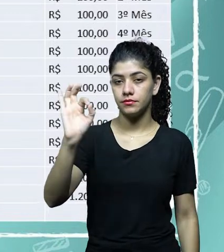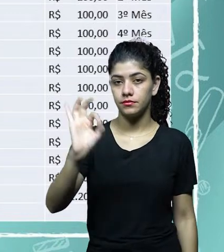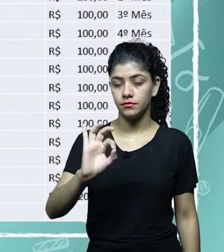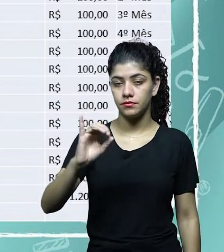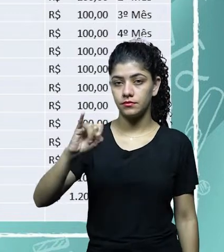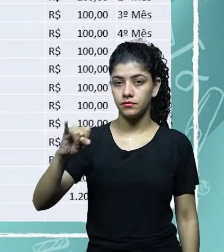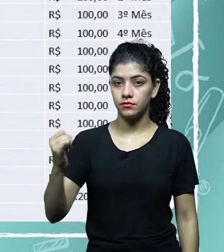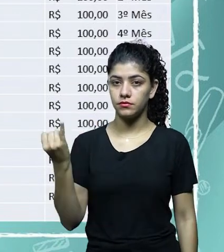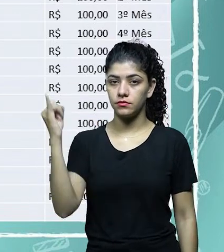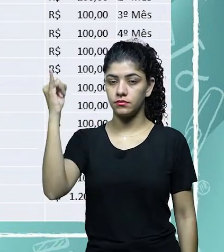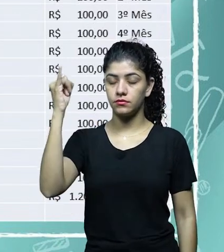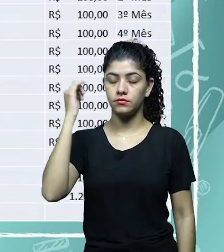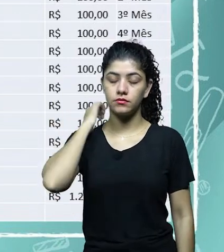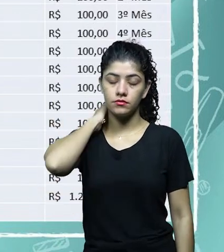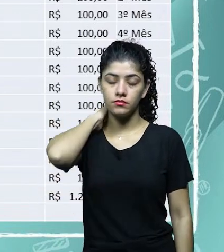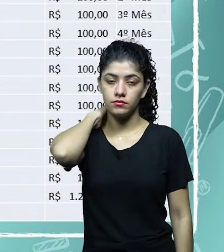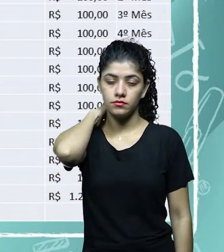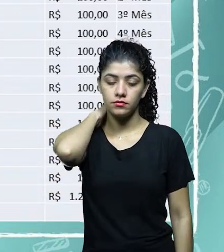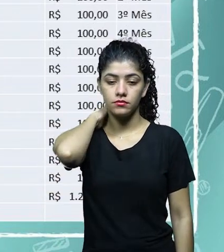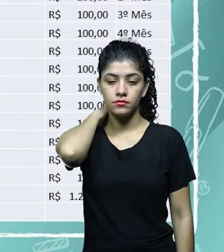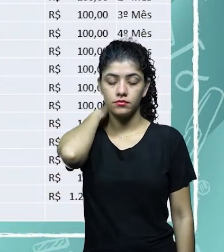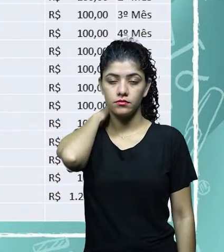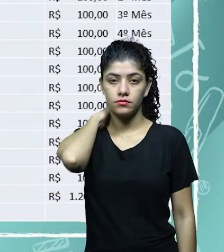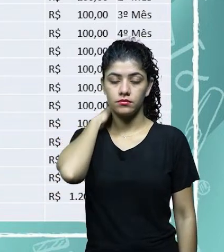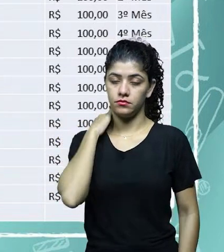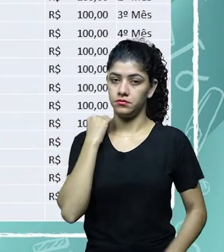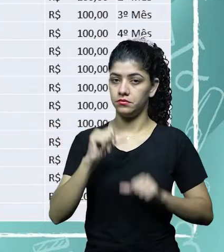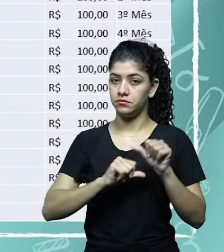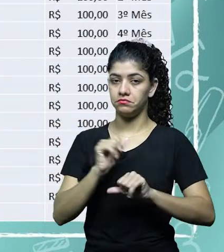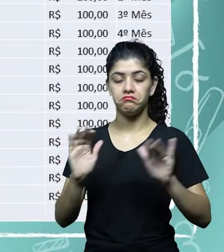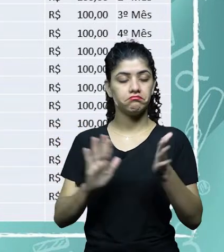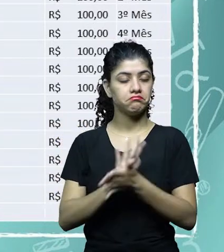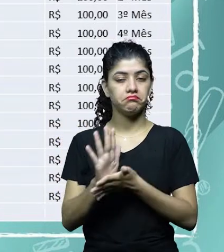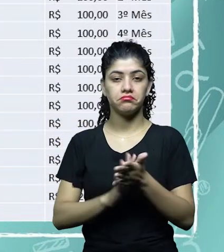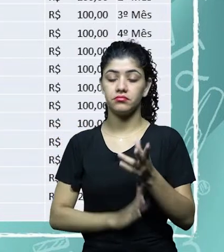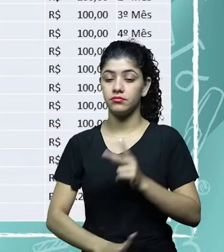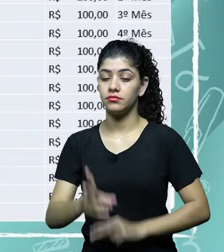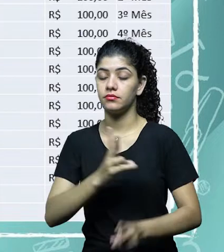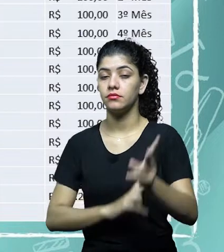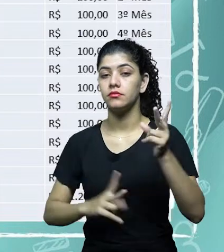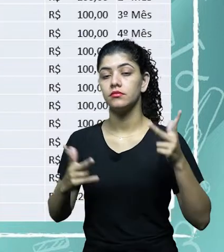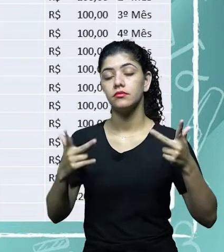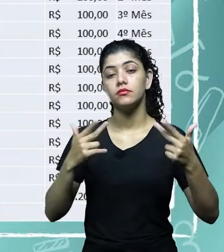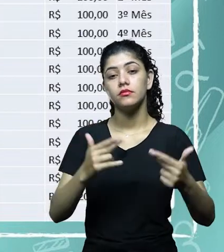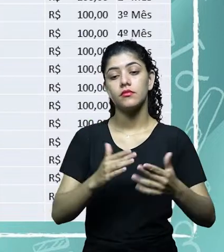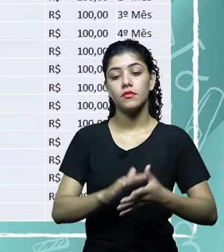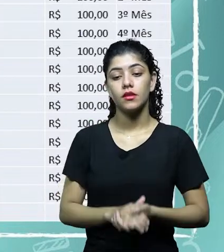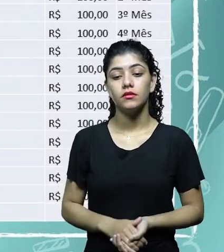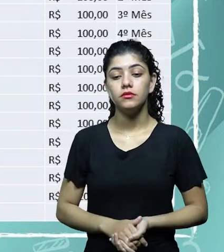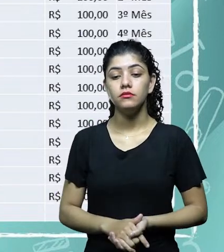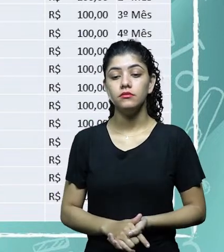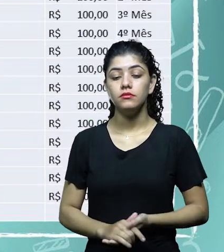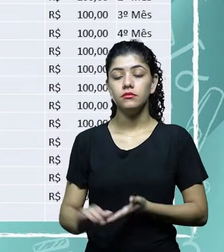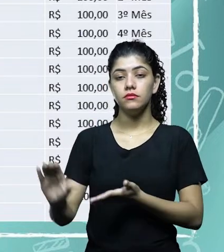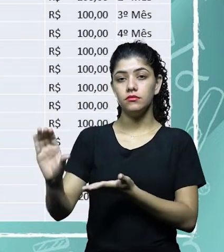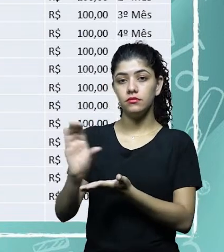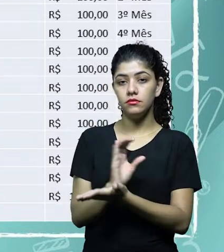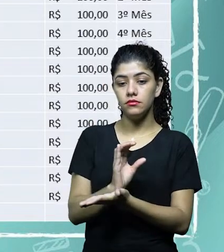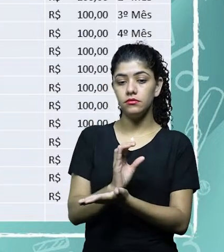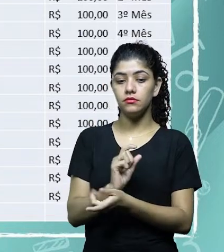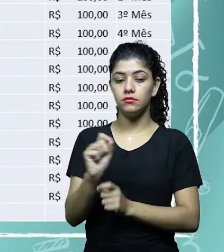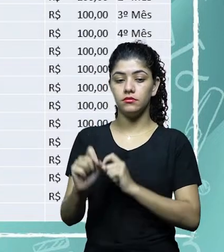simples, né? Juros fixos, para o cliente A. Então esses juros ele não vai alterar, vai ser juros simples.